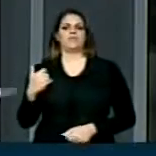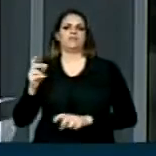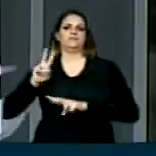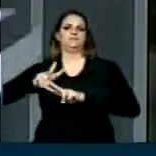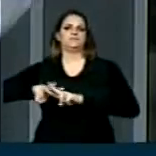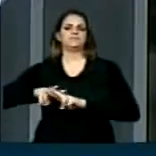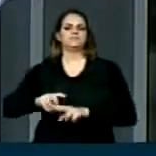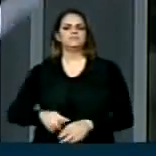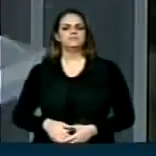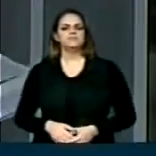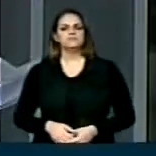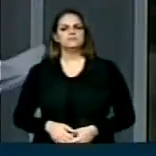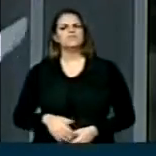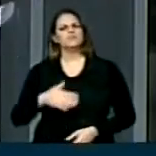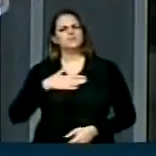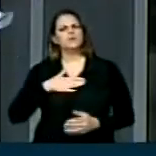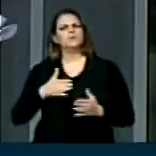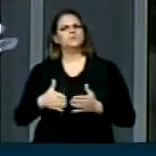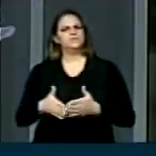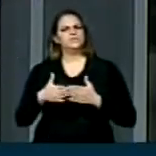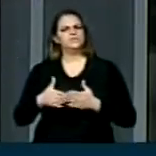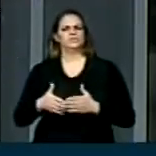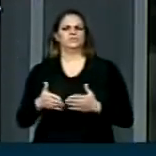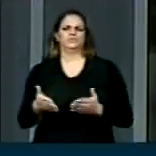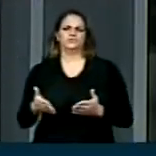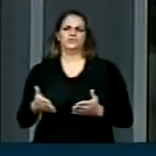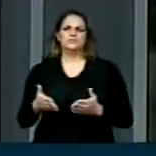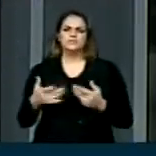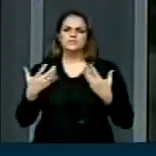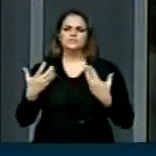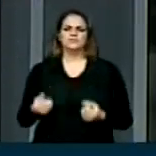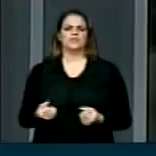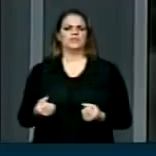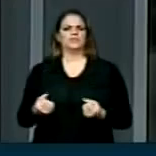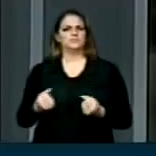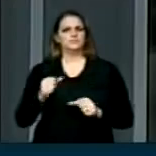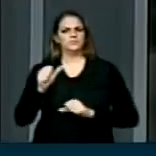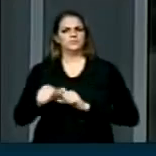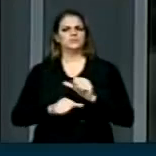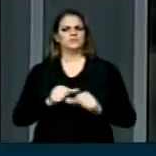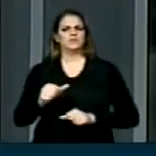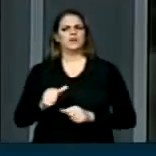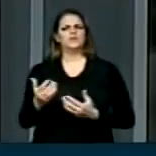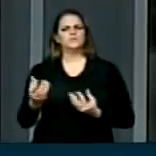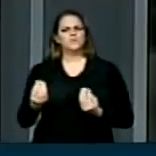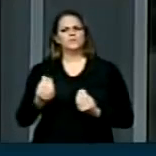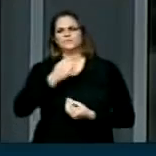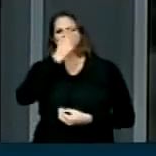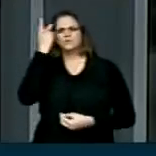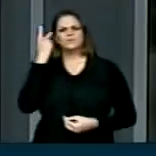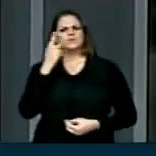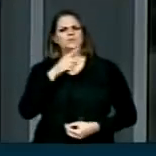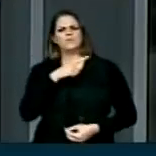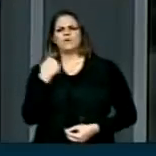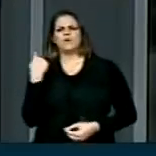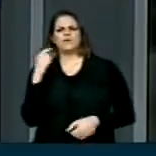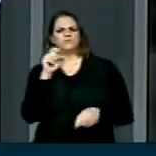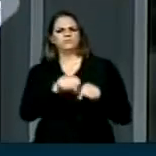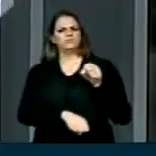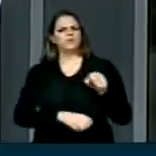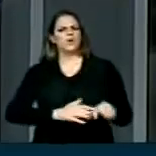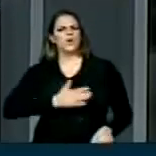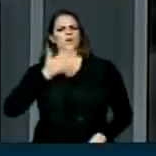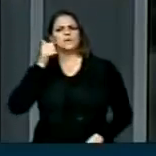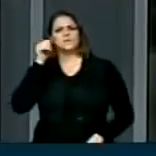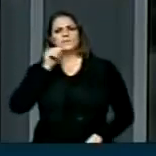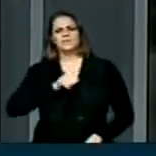do bem, em nome do Brasil, em nome desses jovens que são assassinados brutalmente, como foi essa